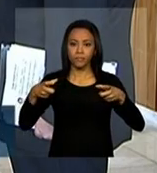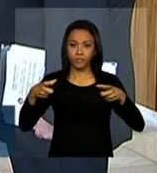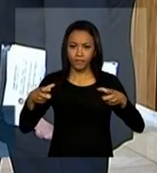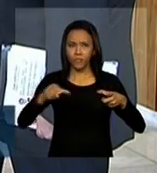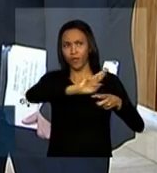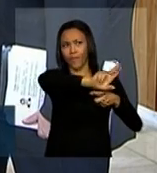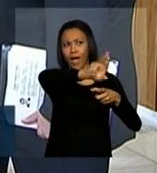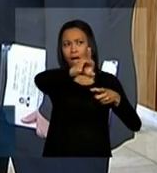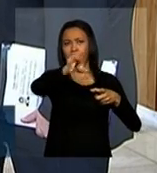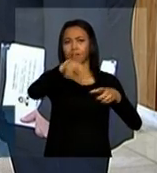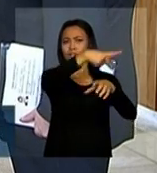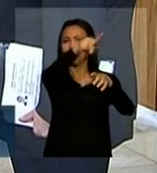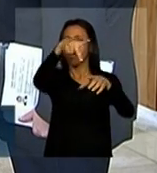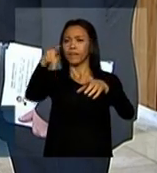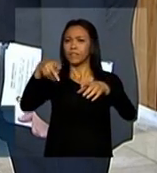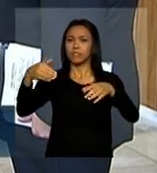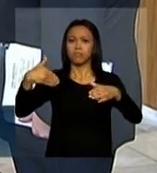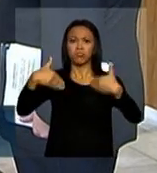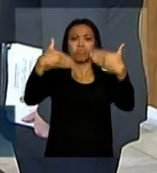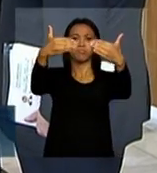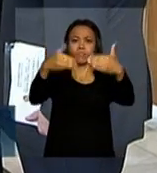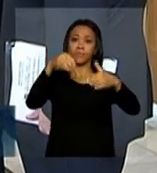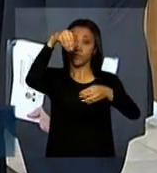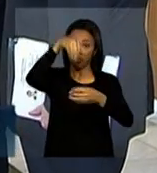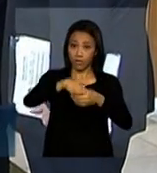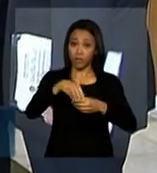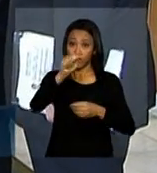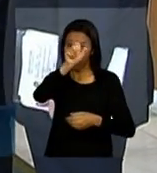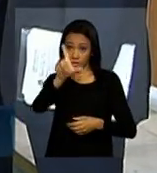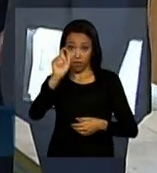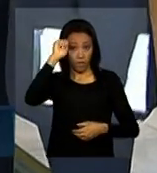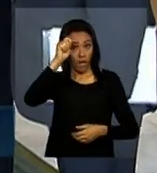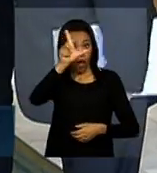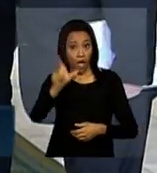com os países em desenvolvimento da África e da Ásia.